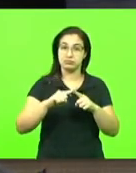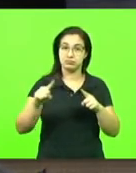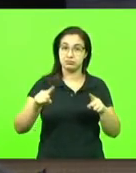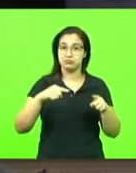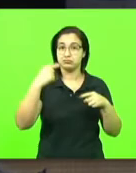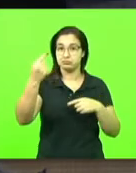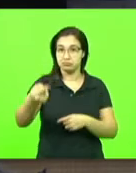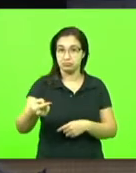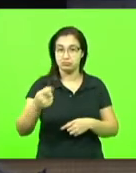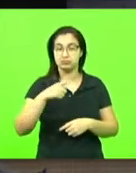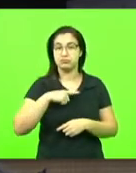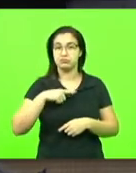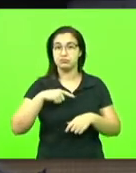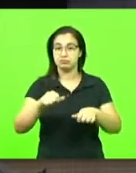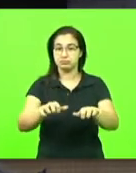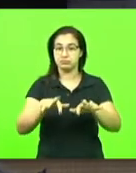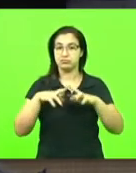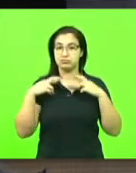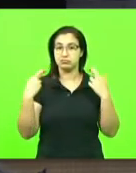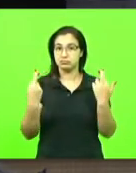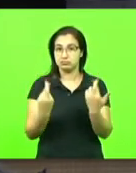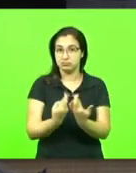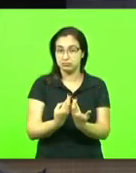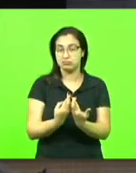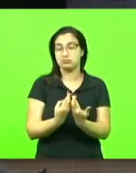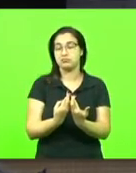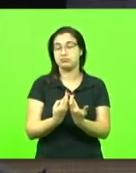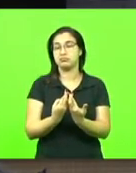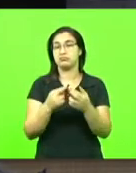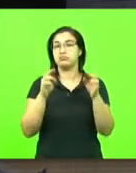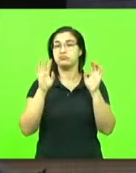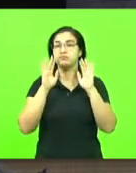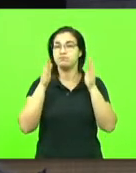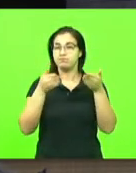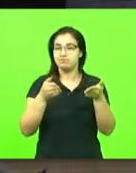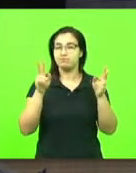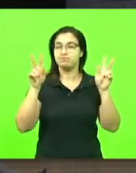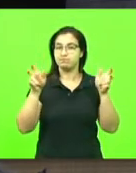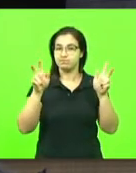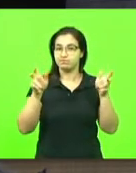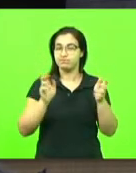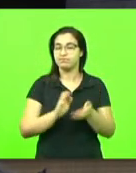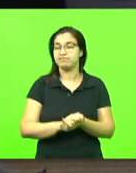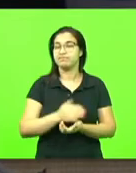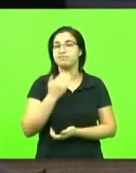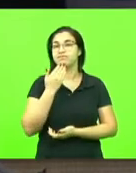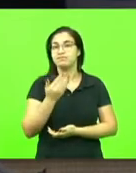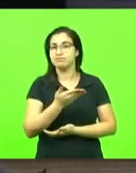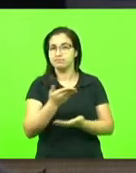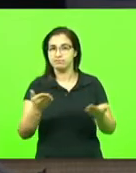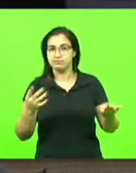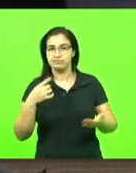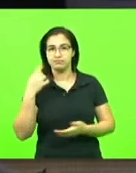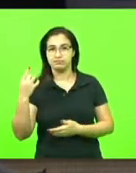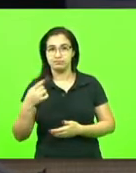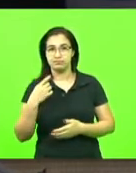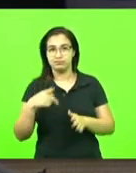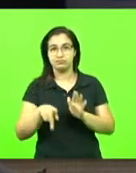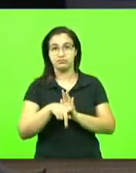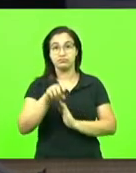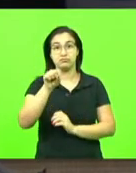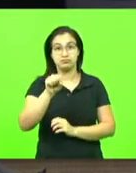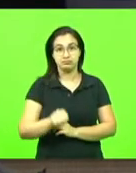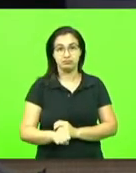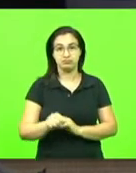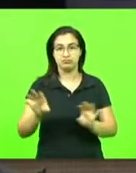ter uma audiência específica para tratar desse assunto. E eu queria pedir também a colaboração dos deputados do Sul para se unir